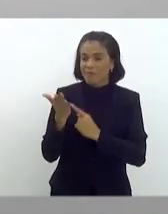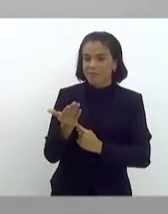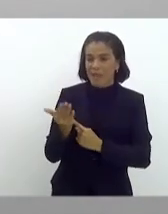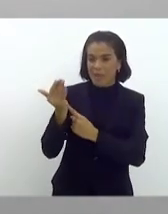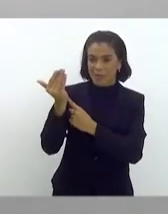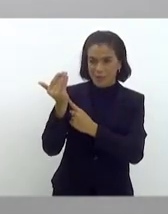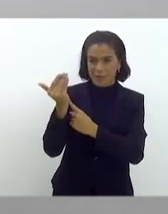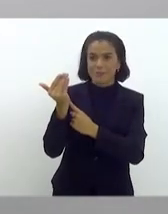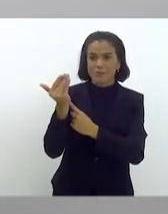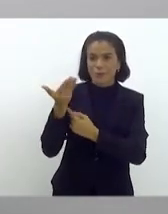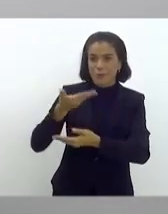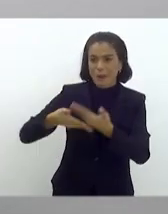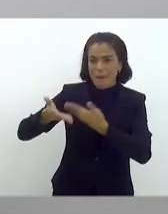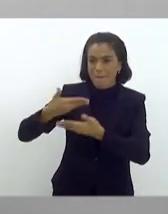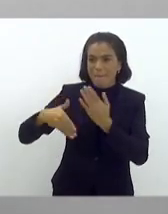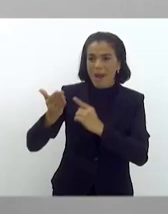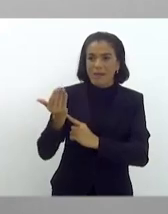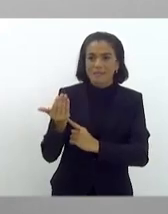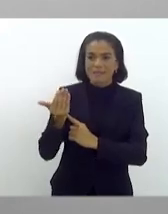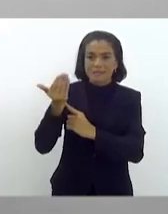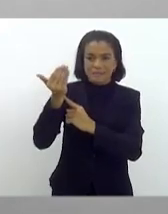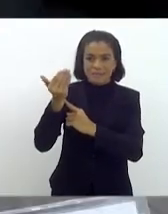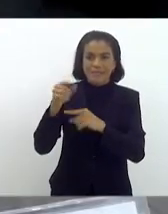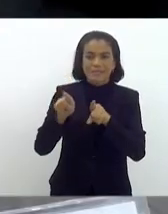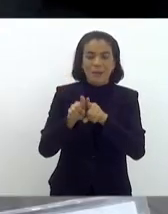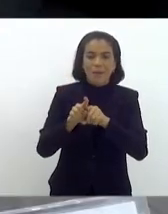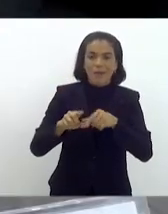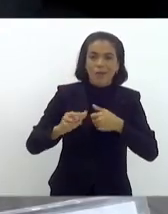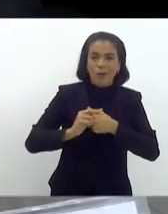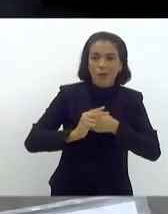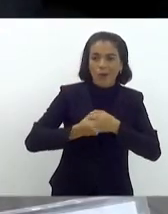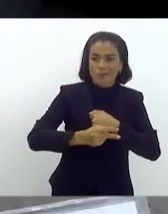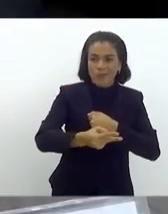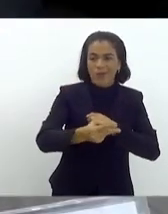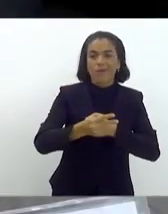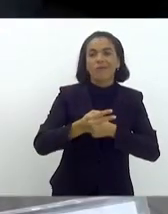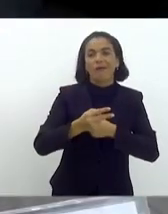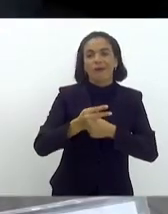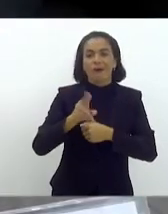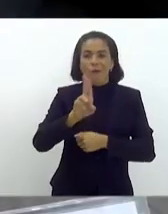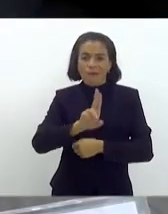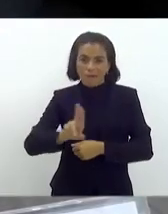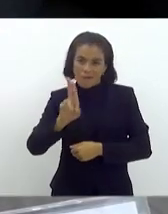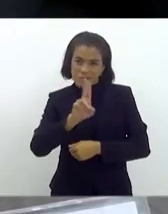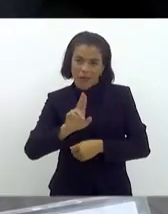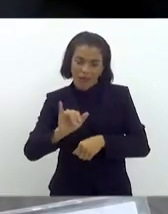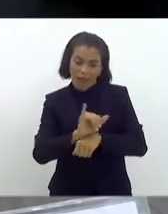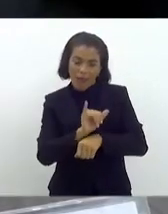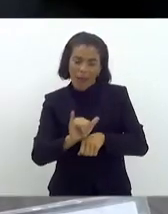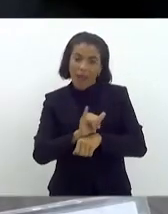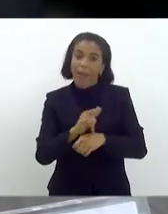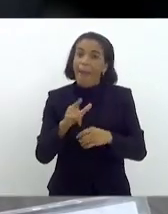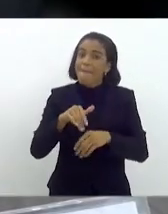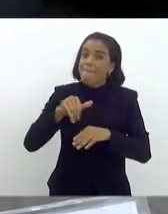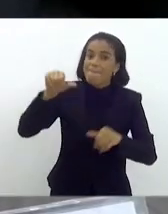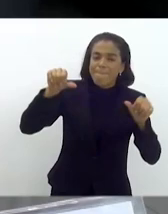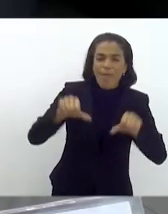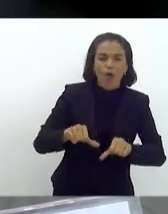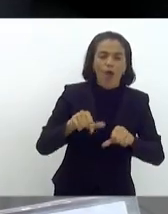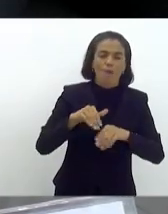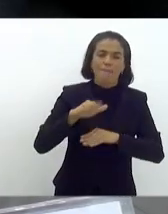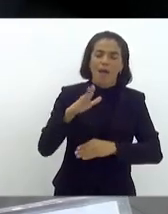e fazer por consequência uso desses equipamentos as coloca em uma maior situação de vulnerabilidade